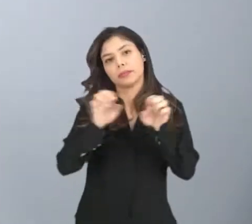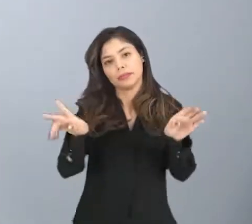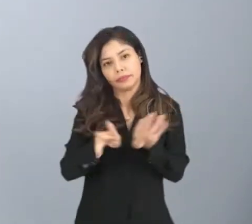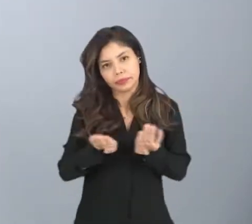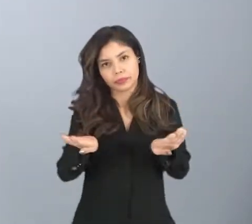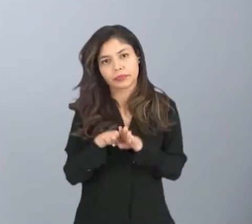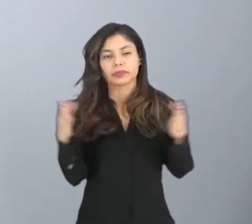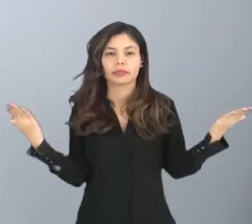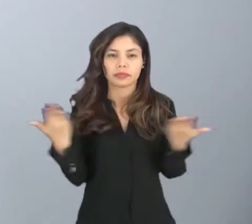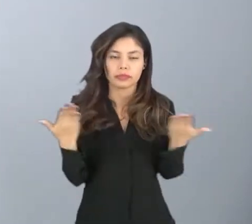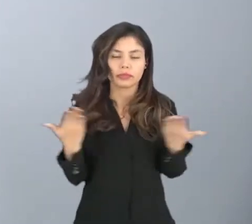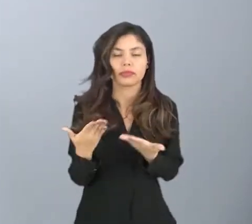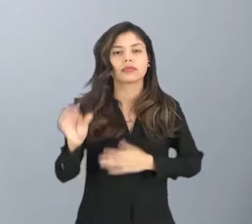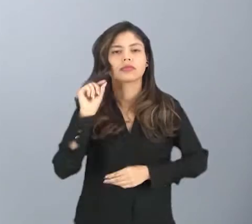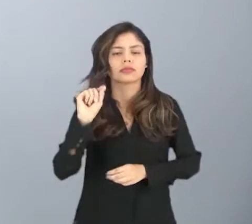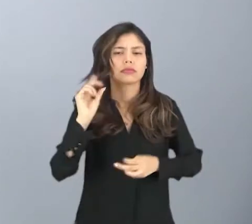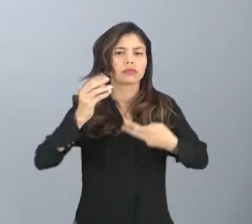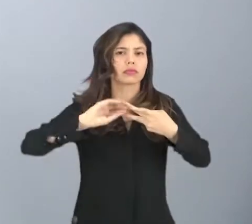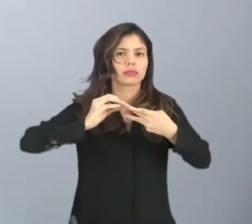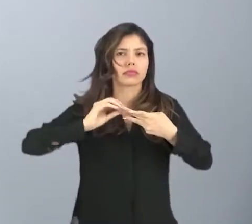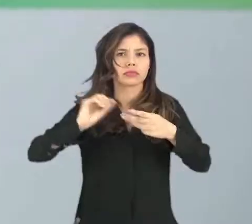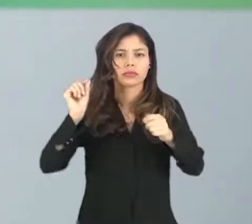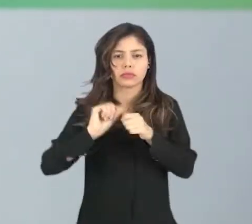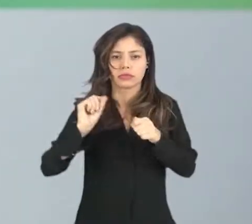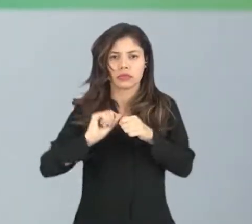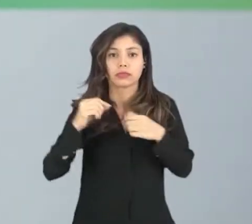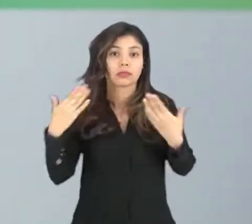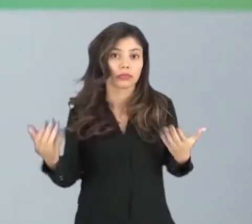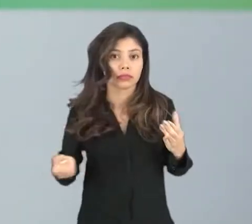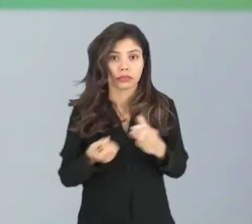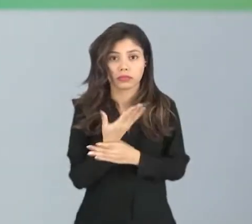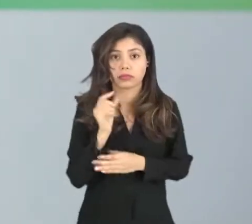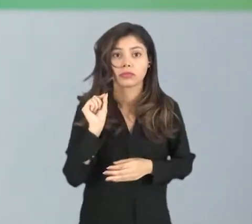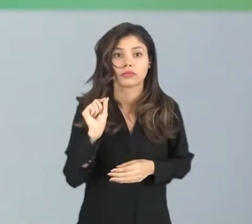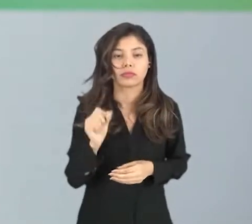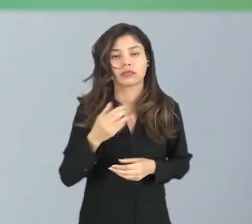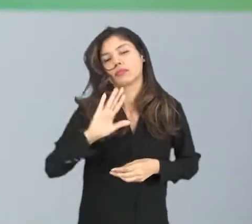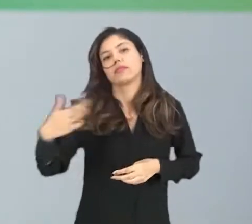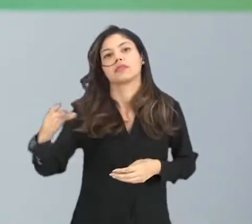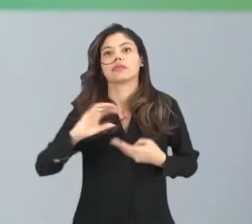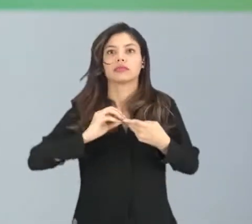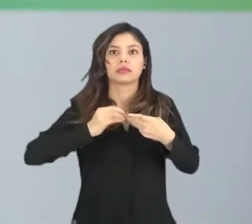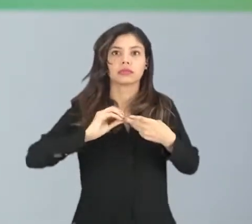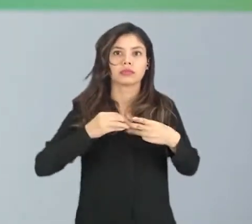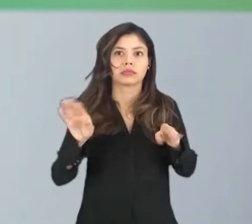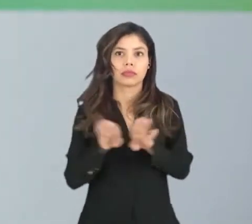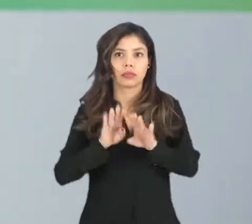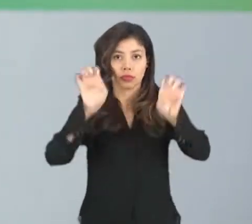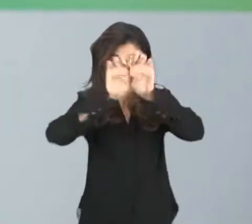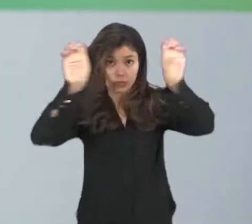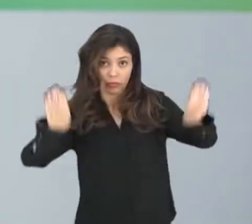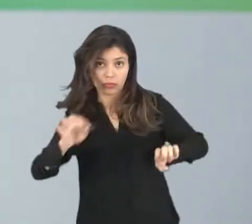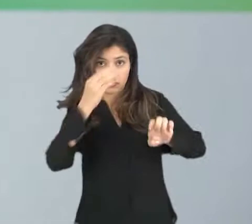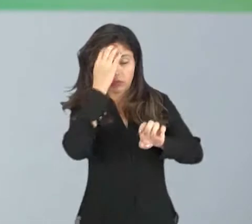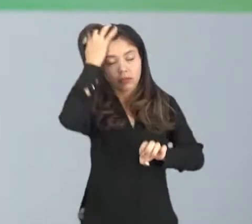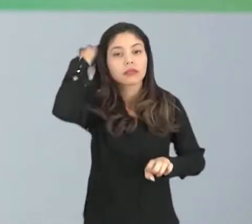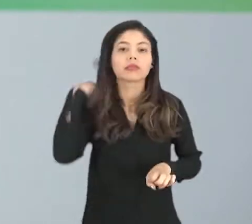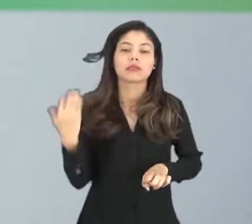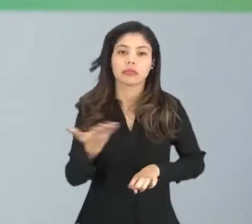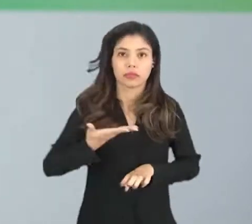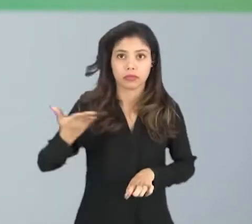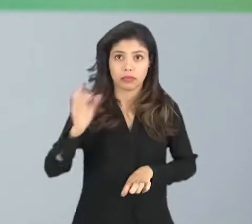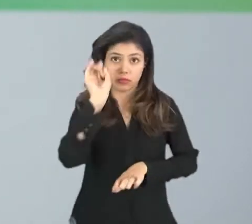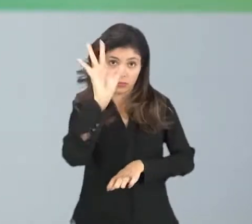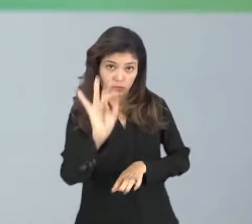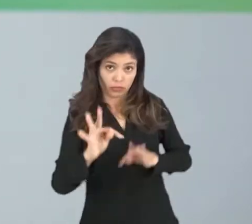um pouquinho hoje do que são as células, do que elas são formadas. Então, quando eu falo da célula, eu estou falando da estrutura básica de todo ser vivo,